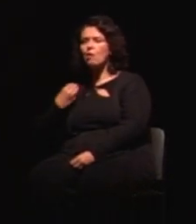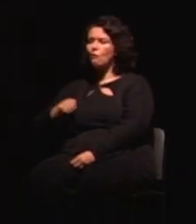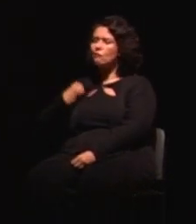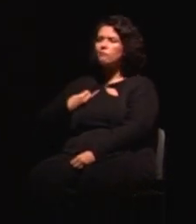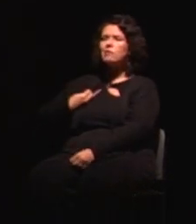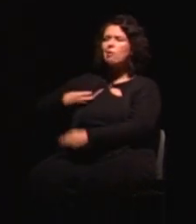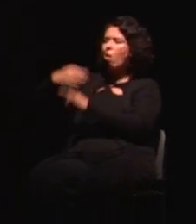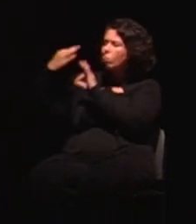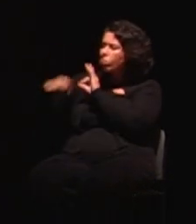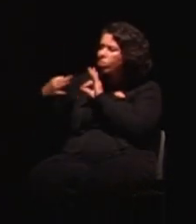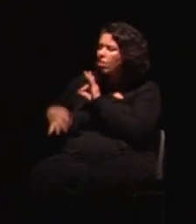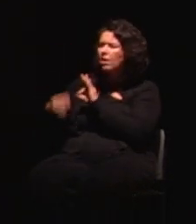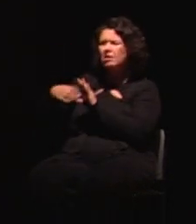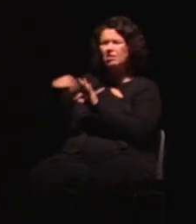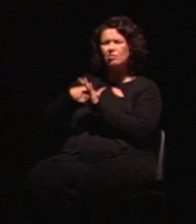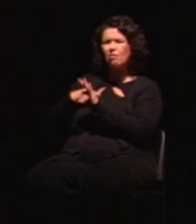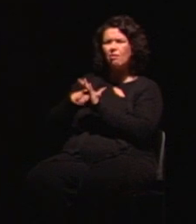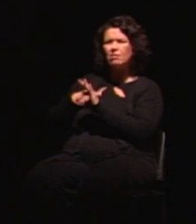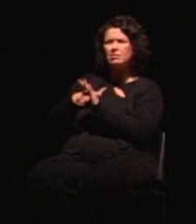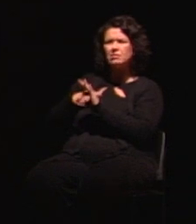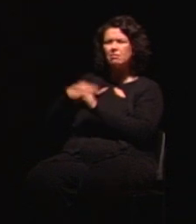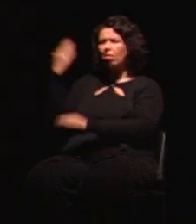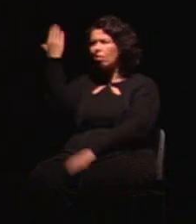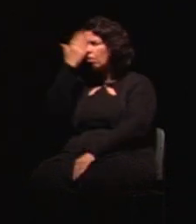abrir mão de